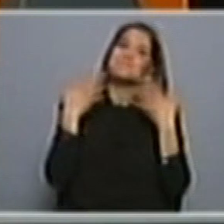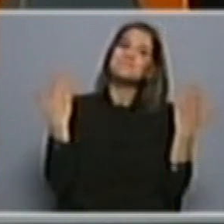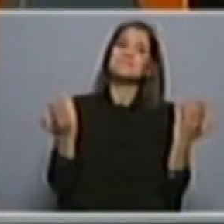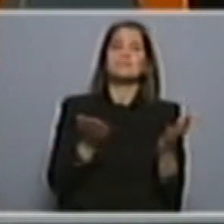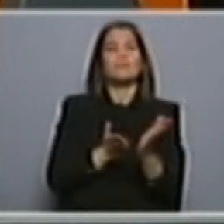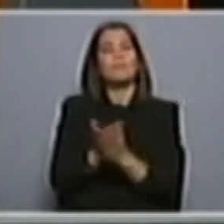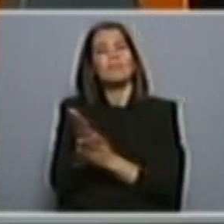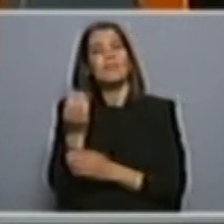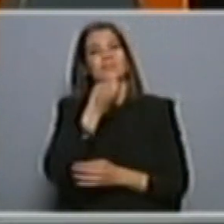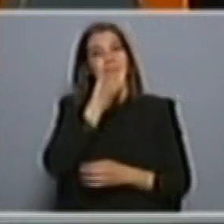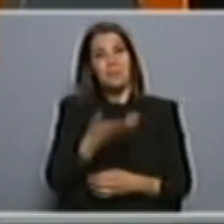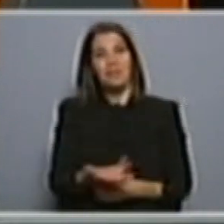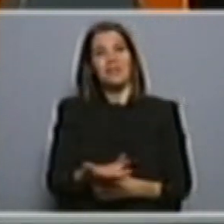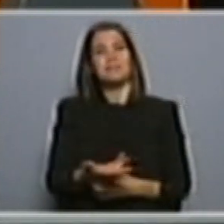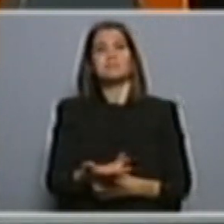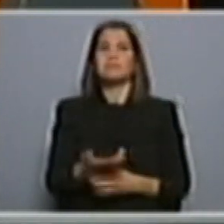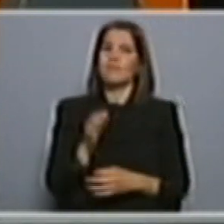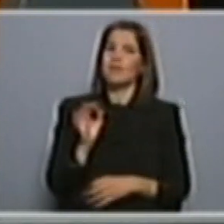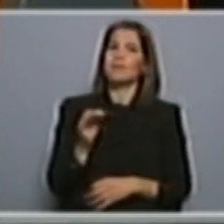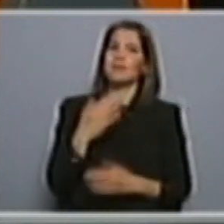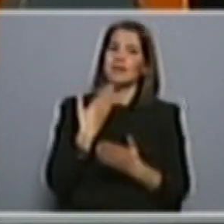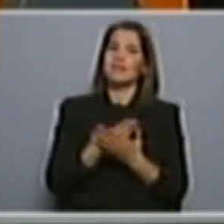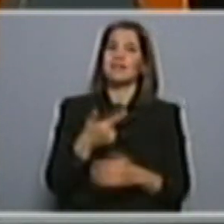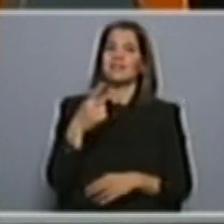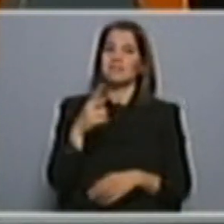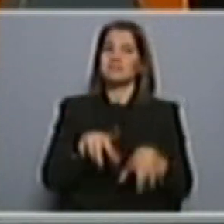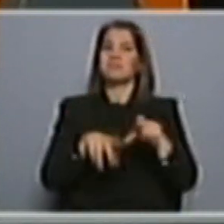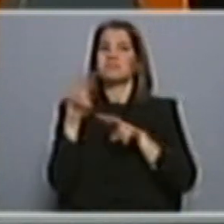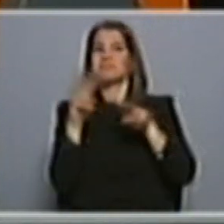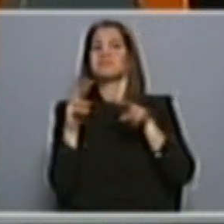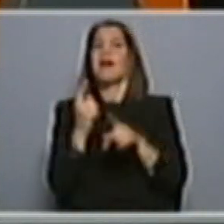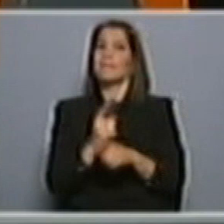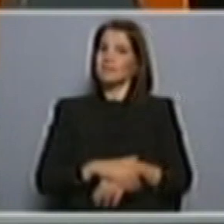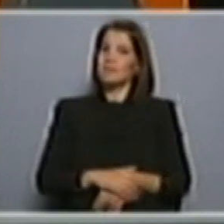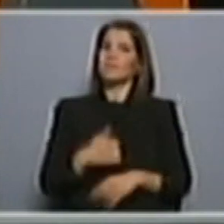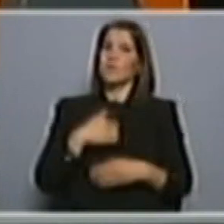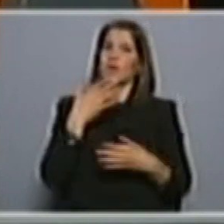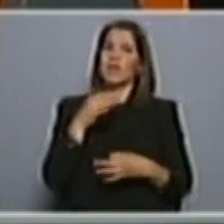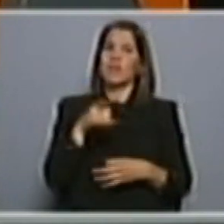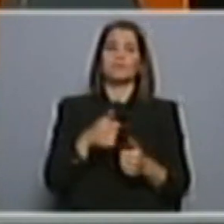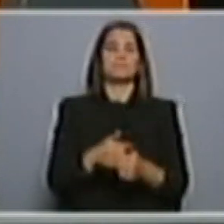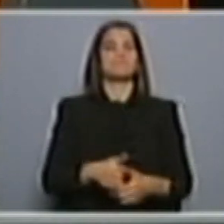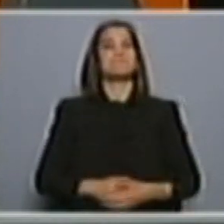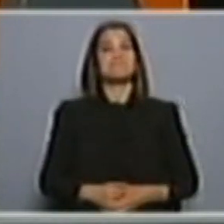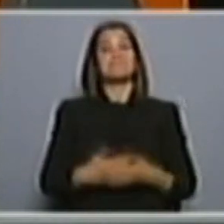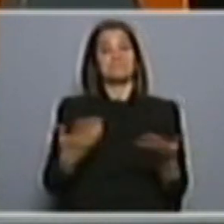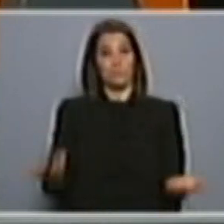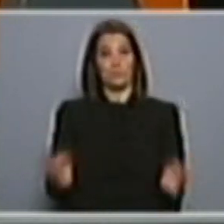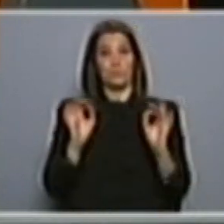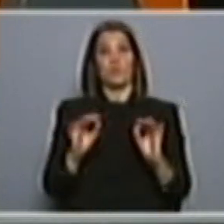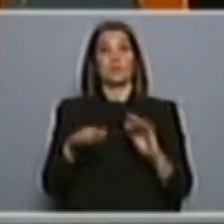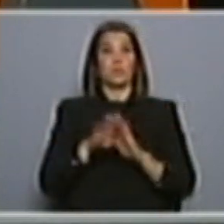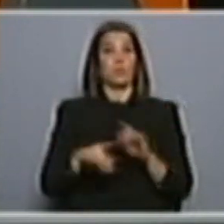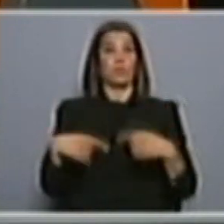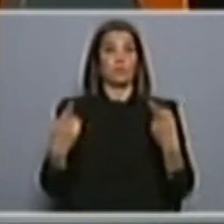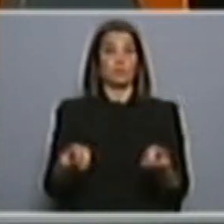candura, a gentileza ainda fazem audiência em televisão. E eu continuo a acreditar nesse princípio. Ora bem, depois do programa,